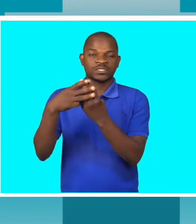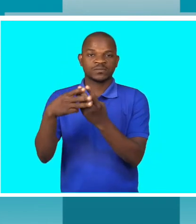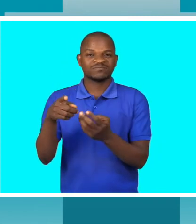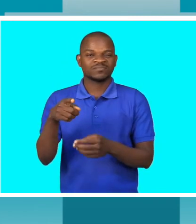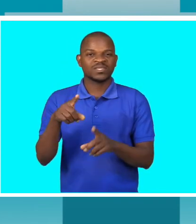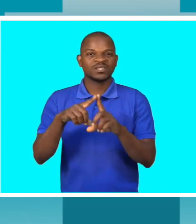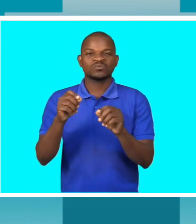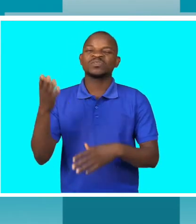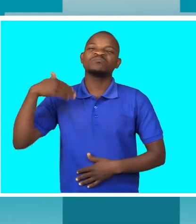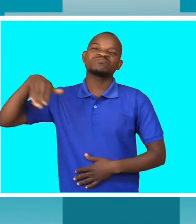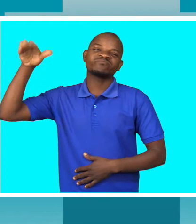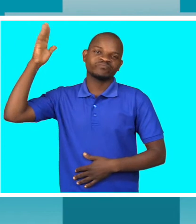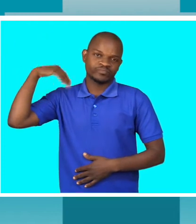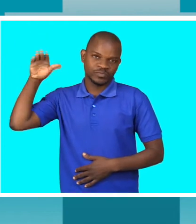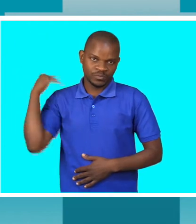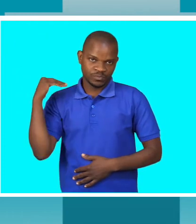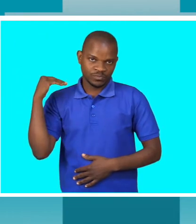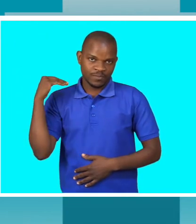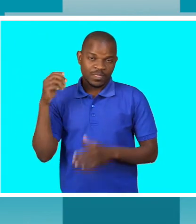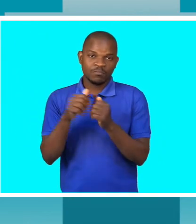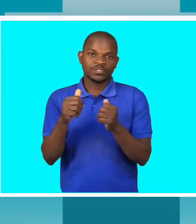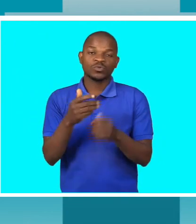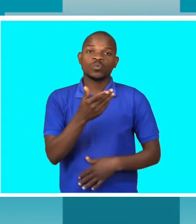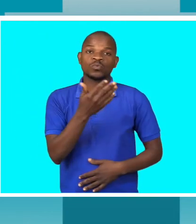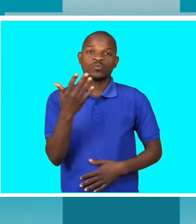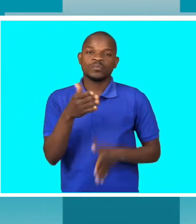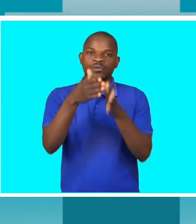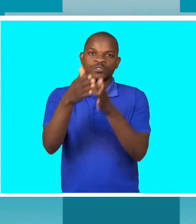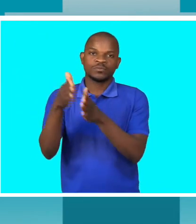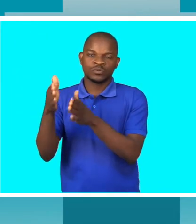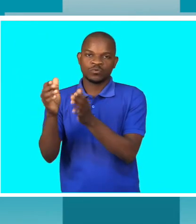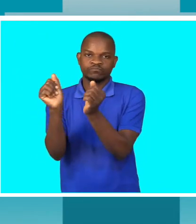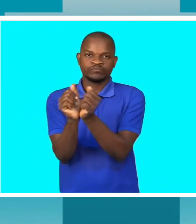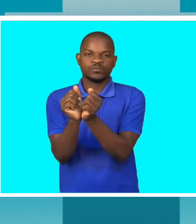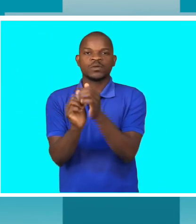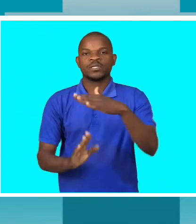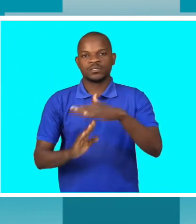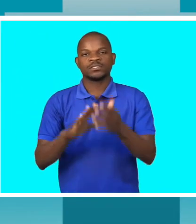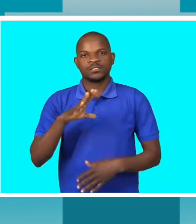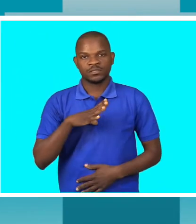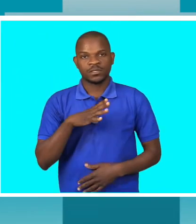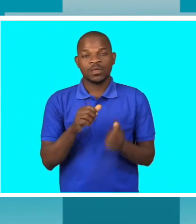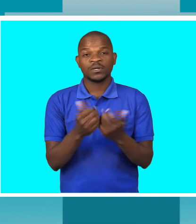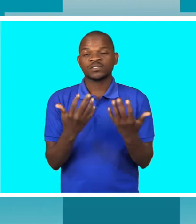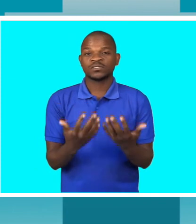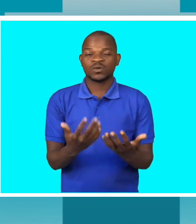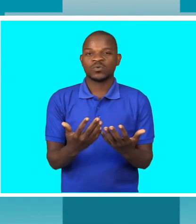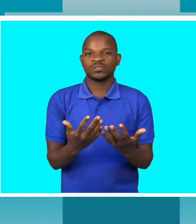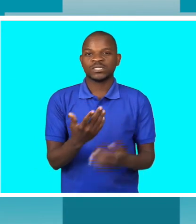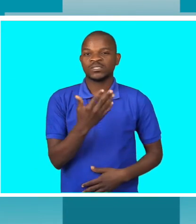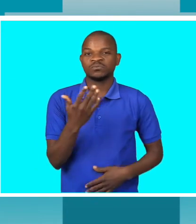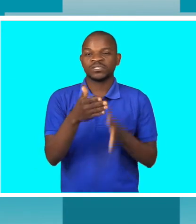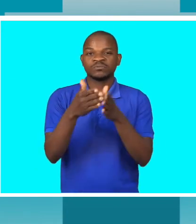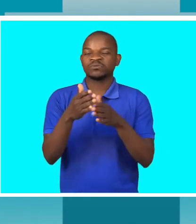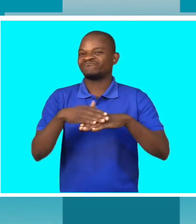dignidade que alguns aspectos têm que ser acalculados. Estamos a falar neste caso da questão de saúde, que é uma